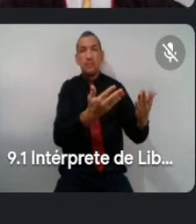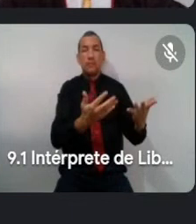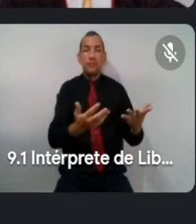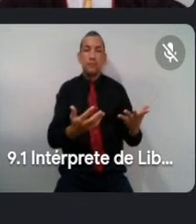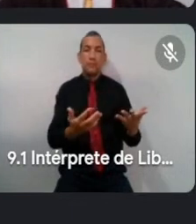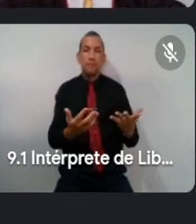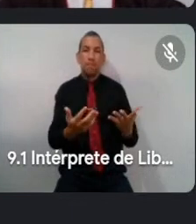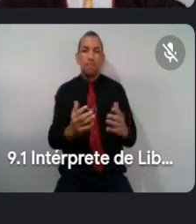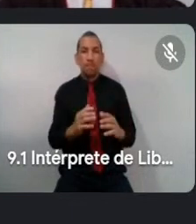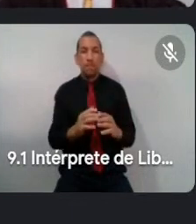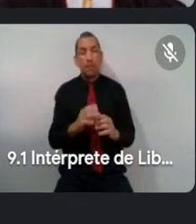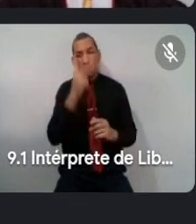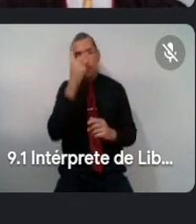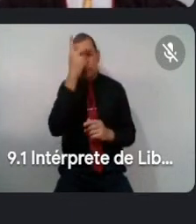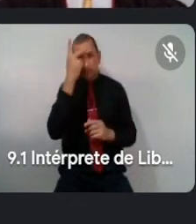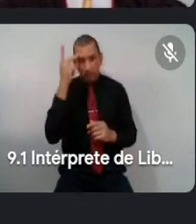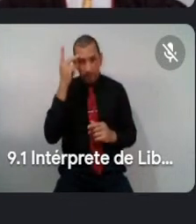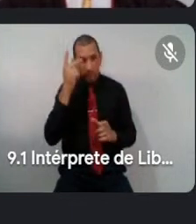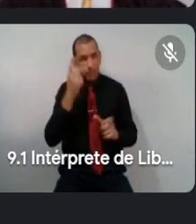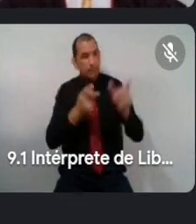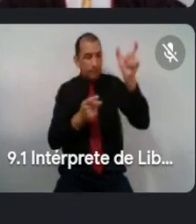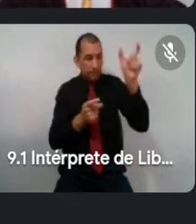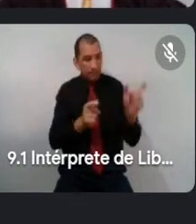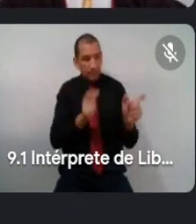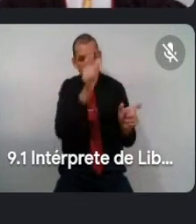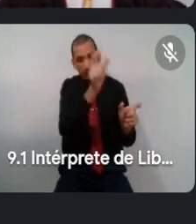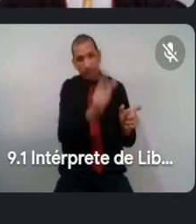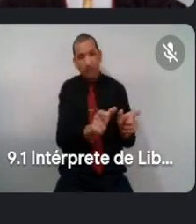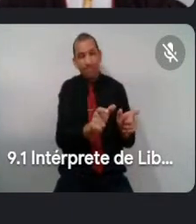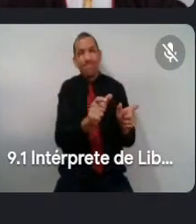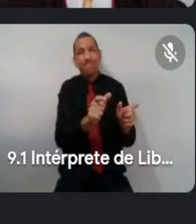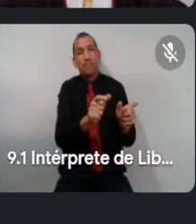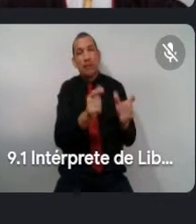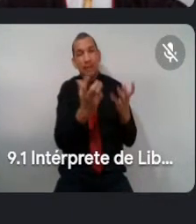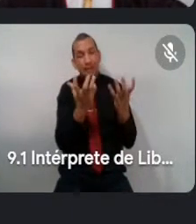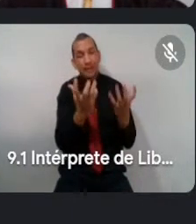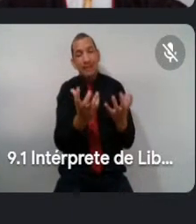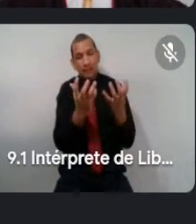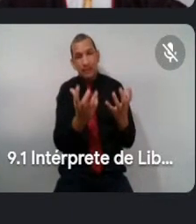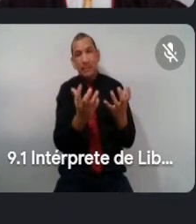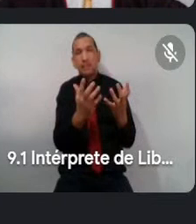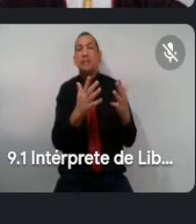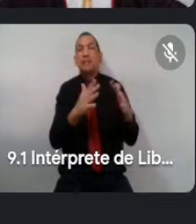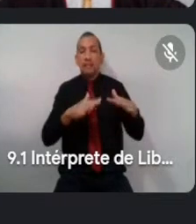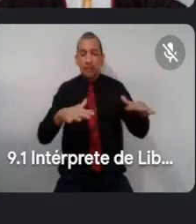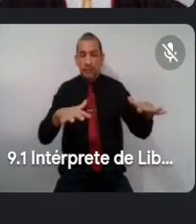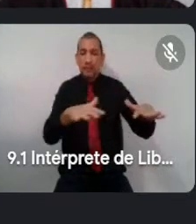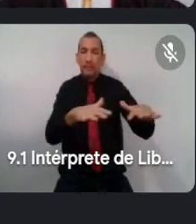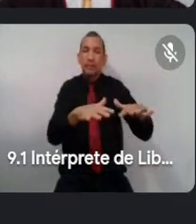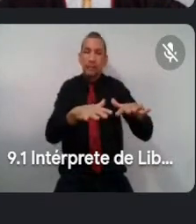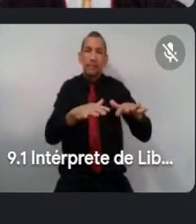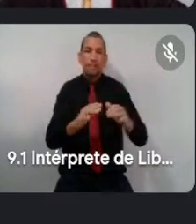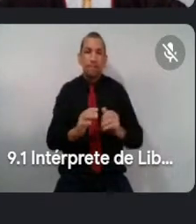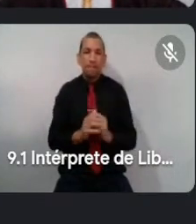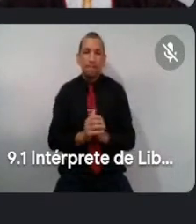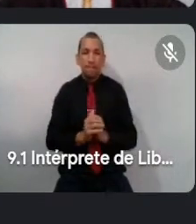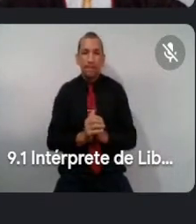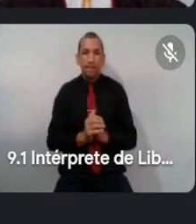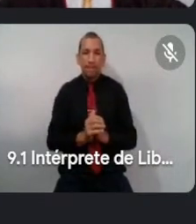totalmente são pessoas totalmente vulnerável que tinha interesse na demanda bom né